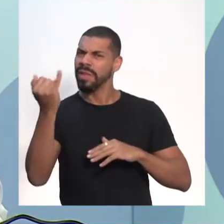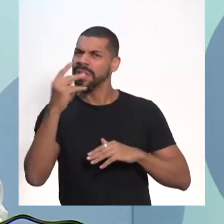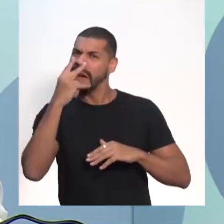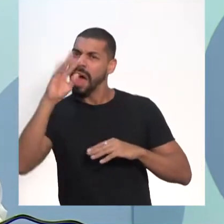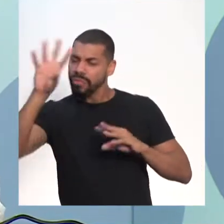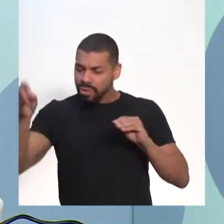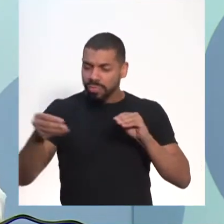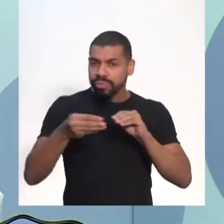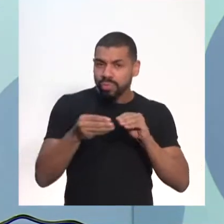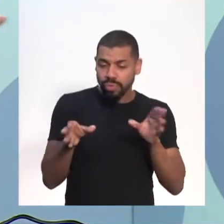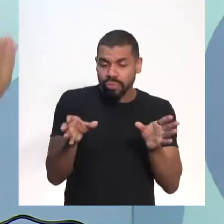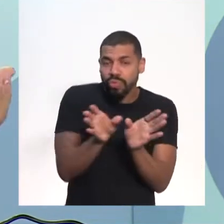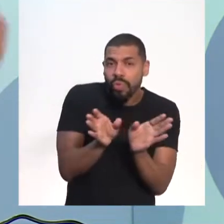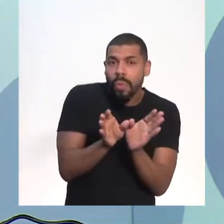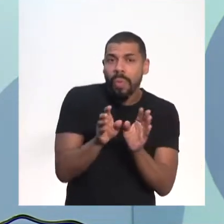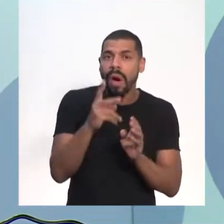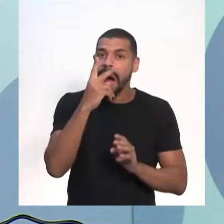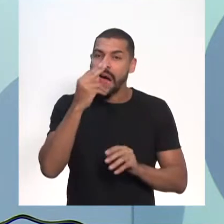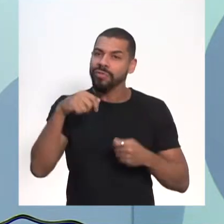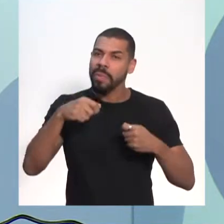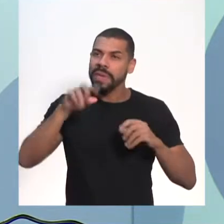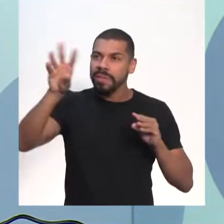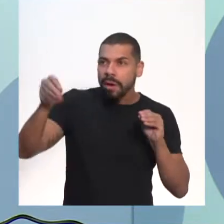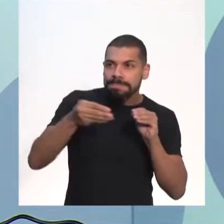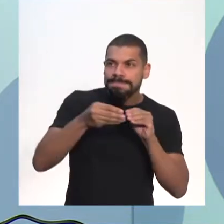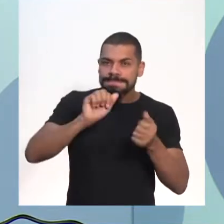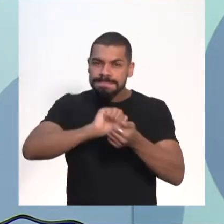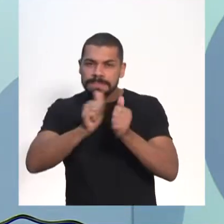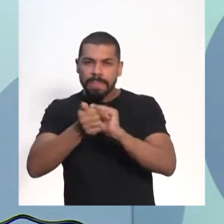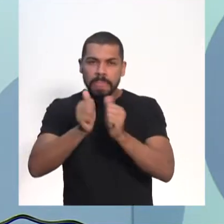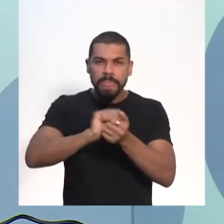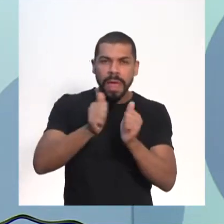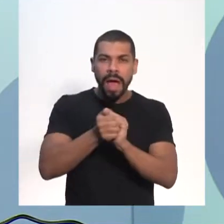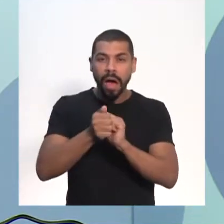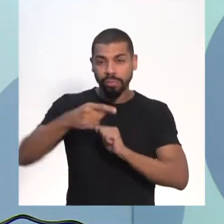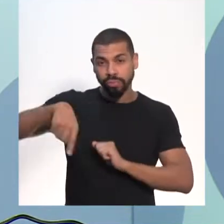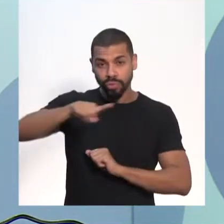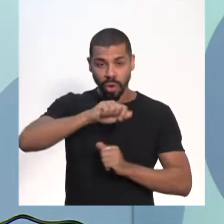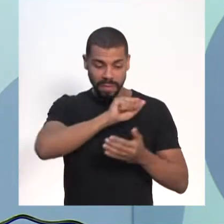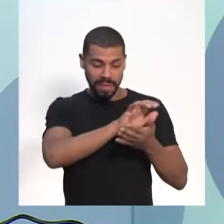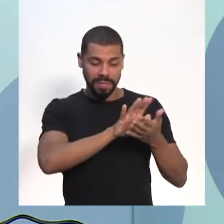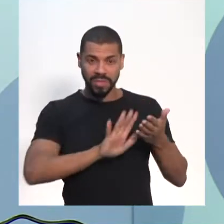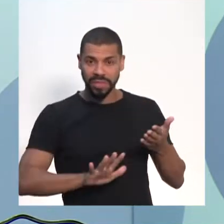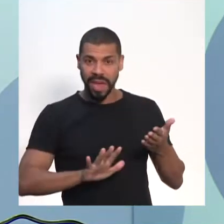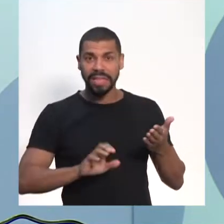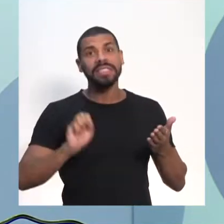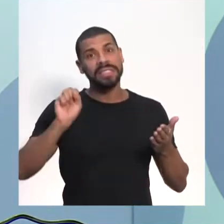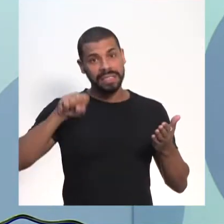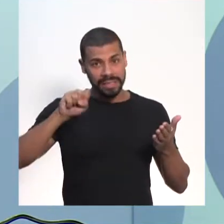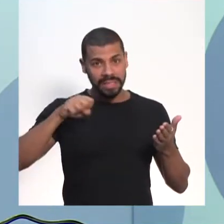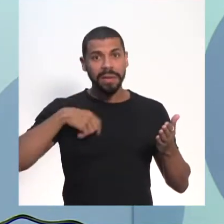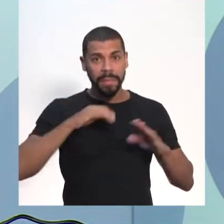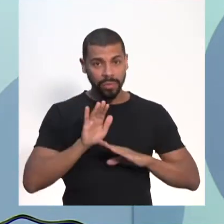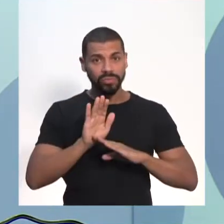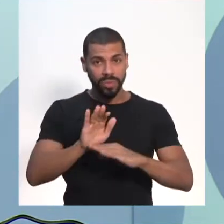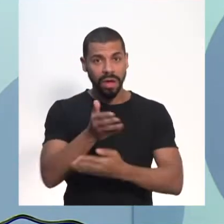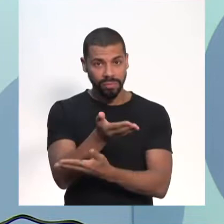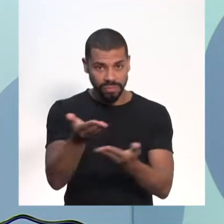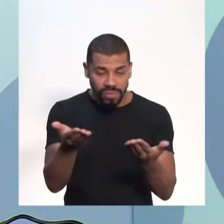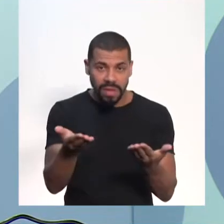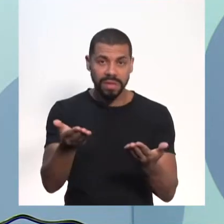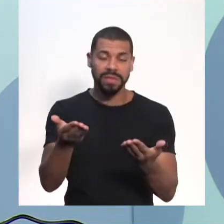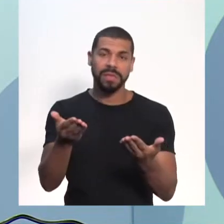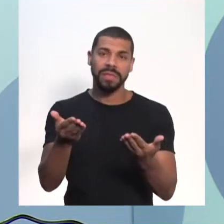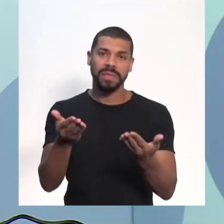minha turma, eu acho que eu preciso de outra. Eu acho que a gente fez o exercício, sim, para ajudar nesse momento,